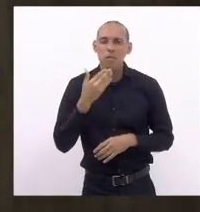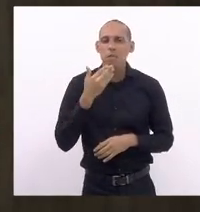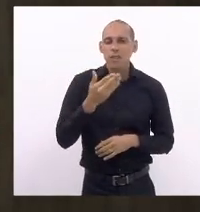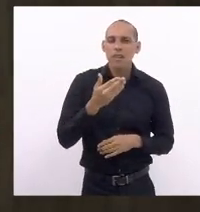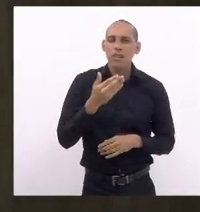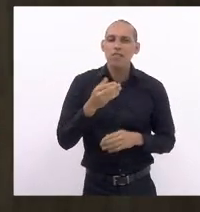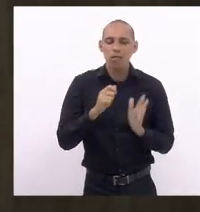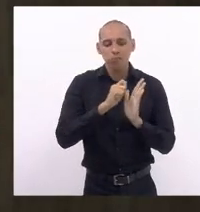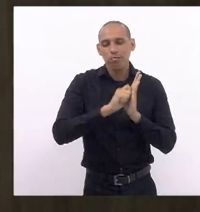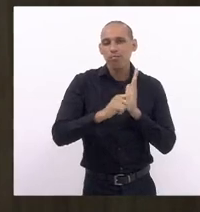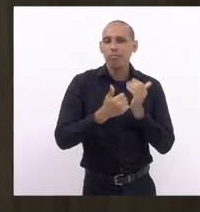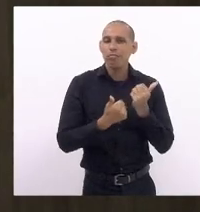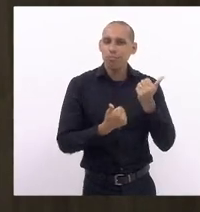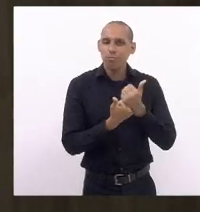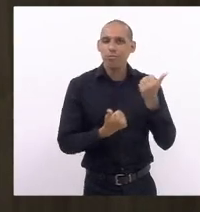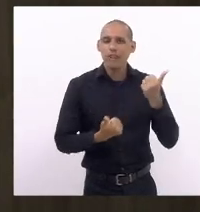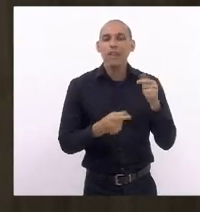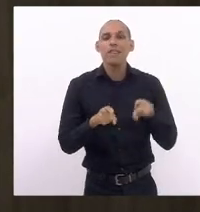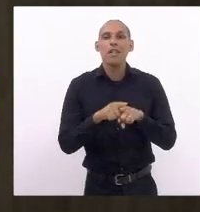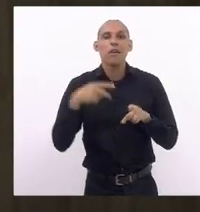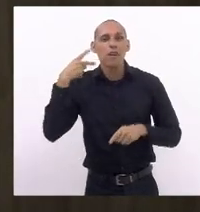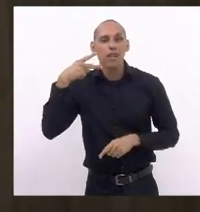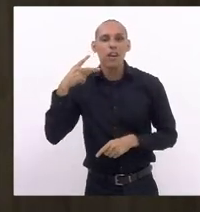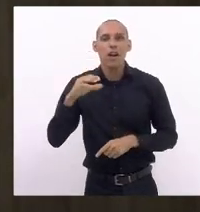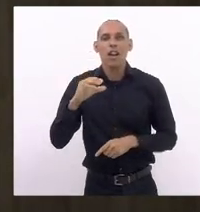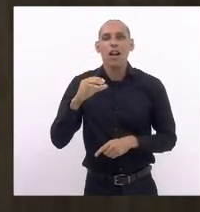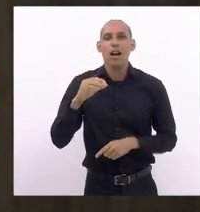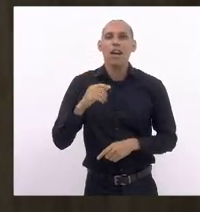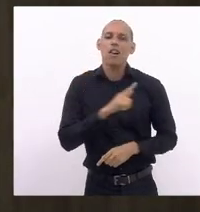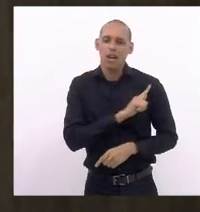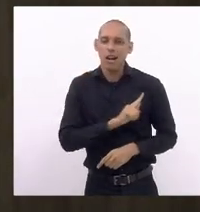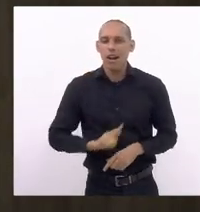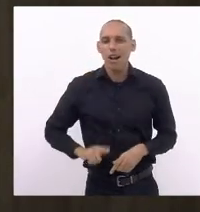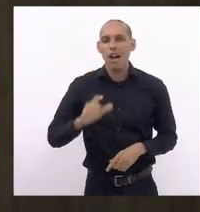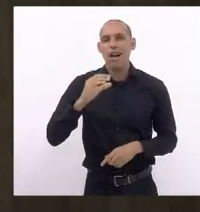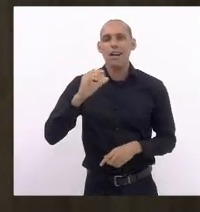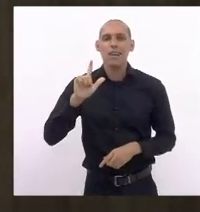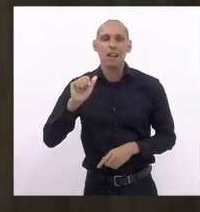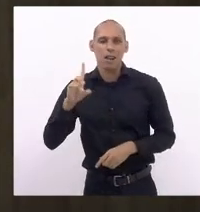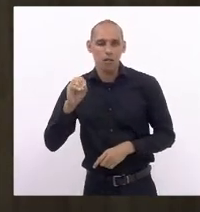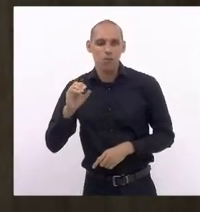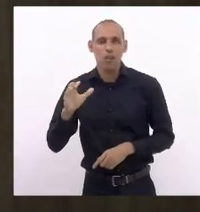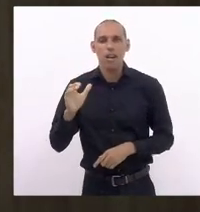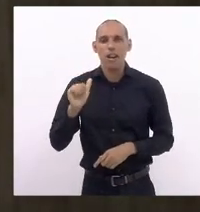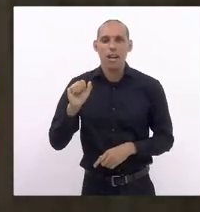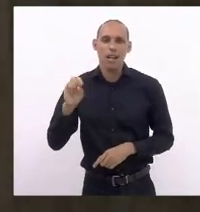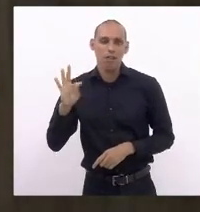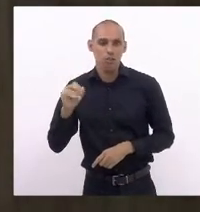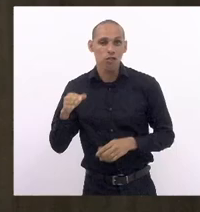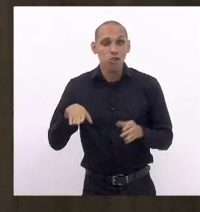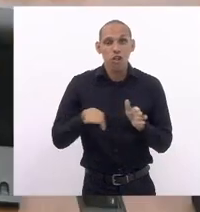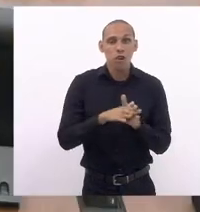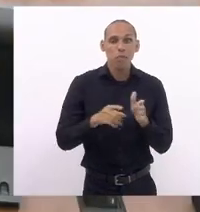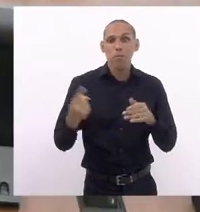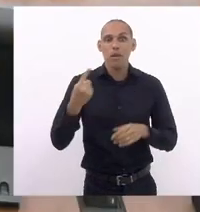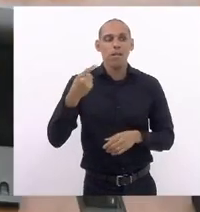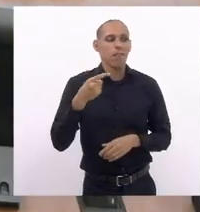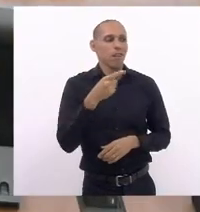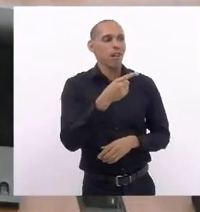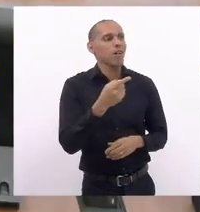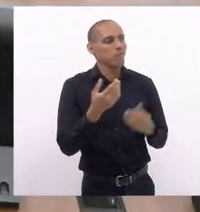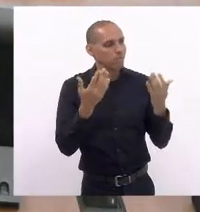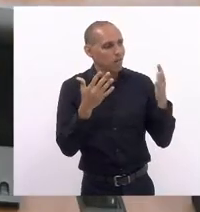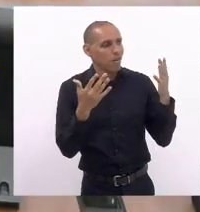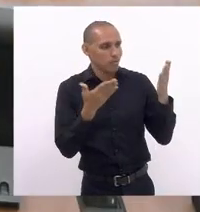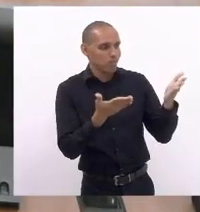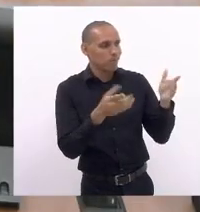coautoria. Parabenizar o governador Cláudio Castro, que foi a primeira autoridade a chegar em Petrópolis, eu estava na madrugada, e parabéns a Vossa Excelência também. Obrigado, presidente.